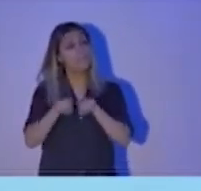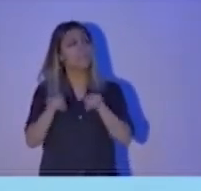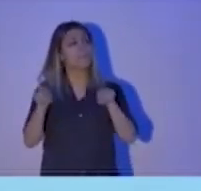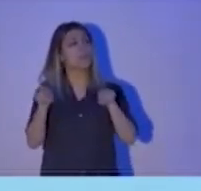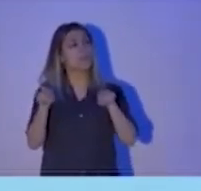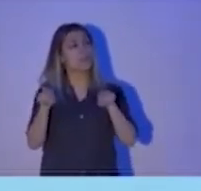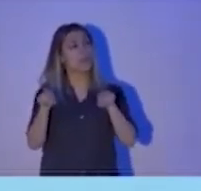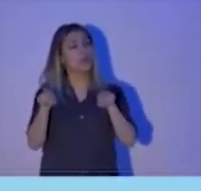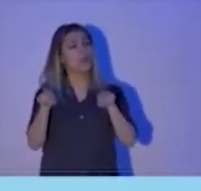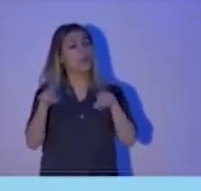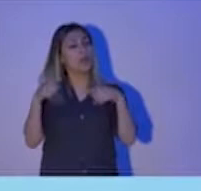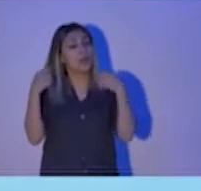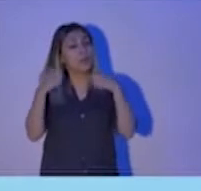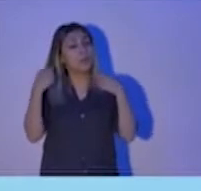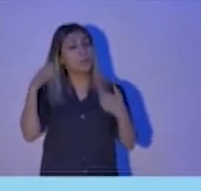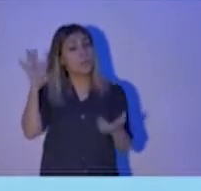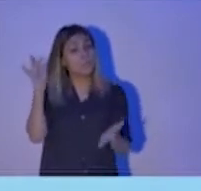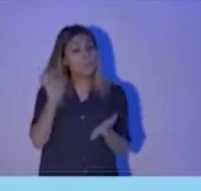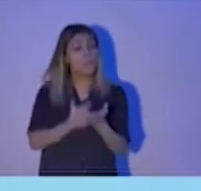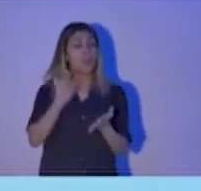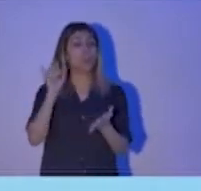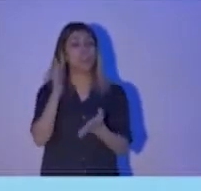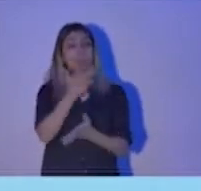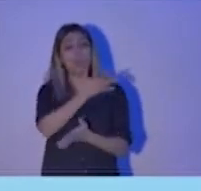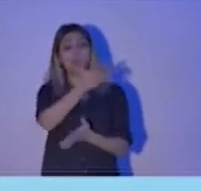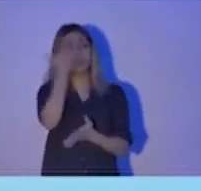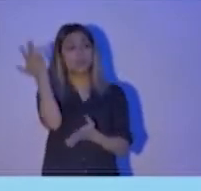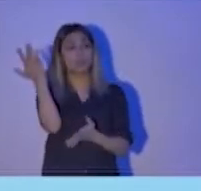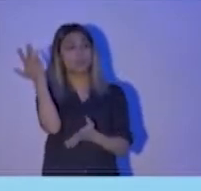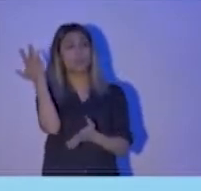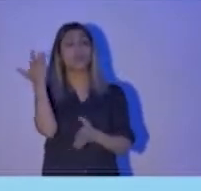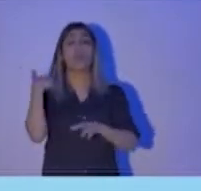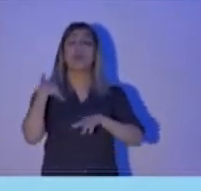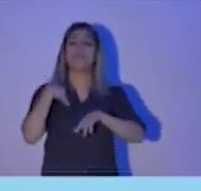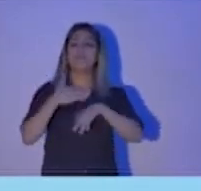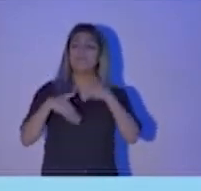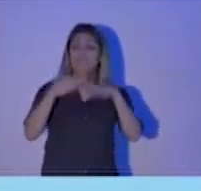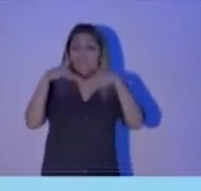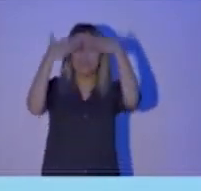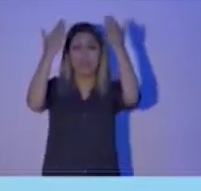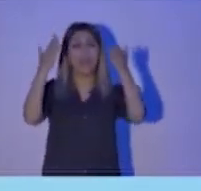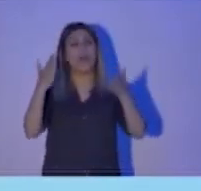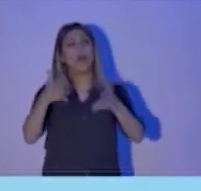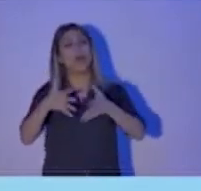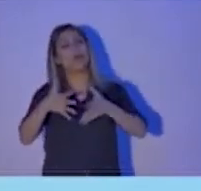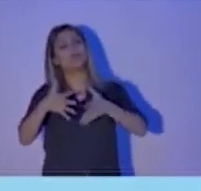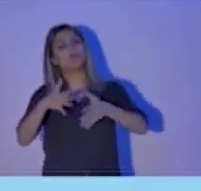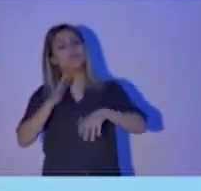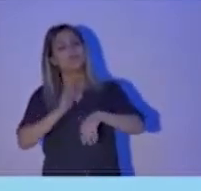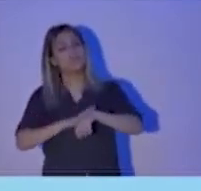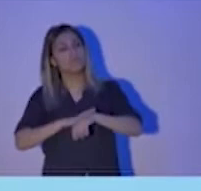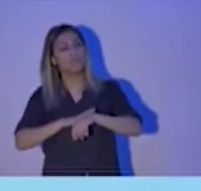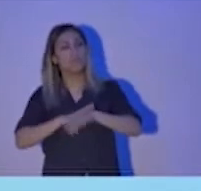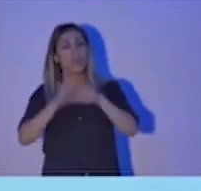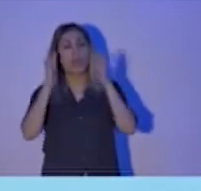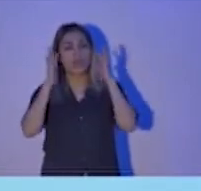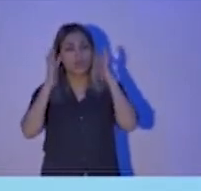nós precisamos garantir que a gente continue tendo espaço para avançar, para gerar ações de maior